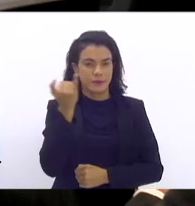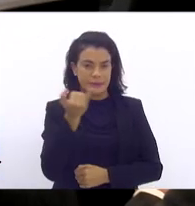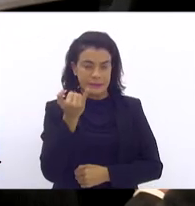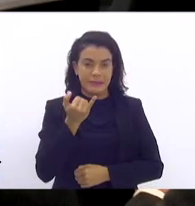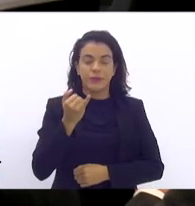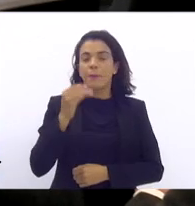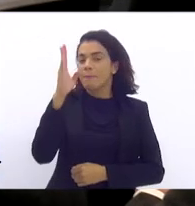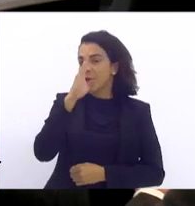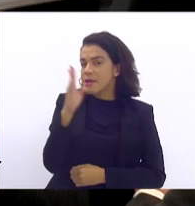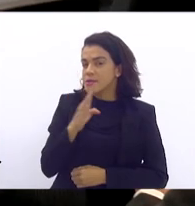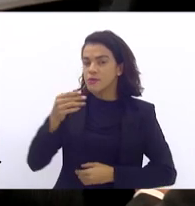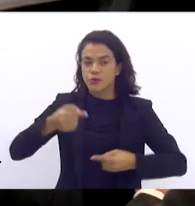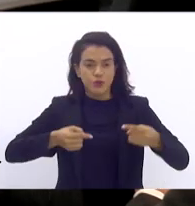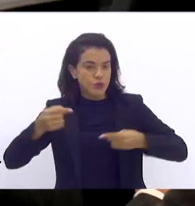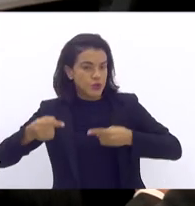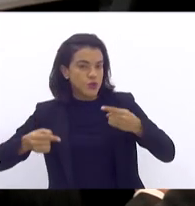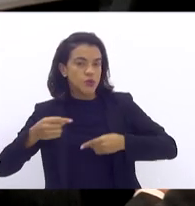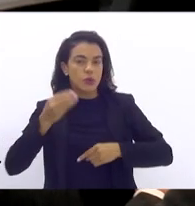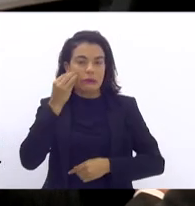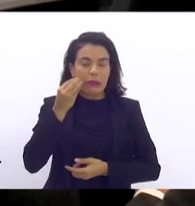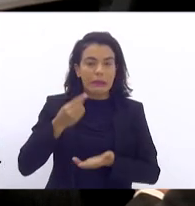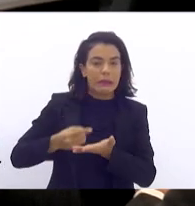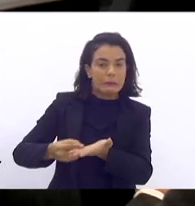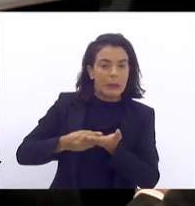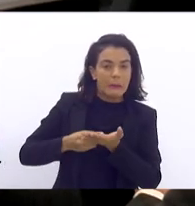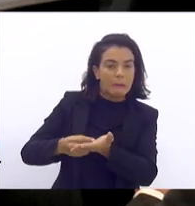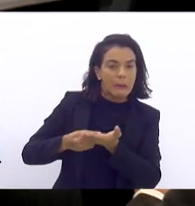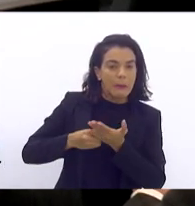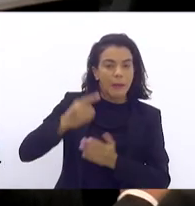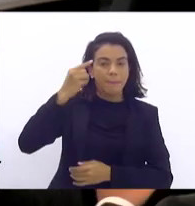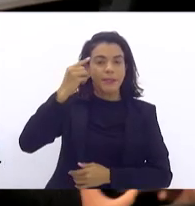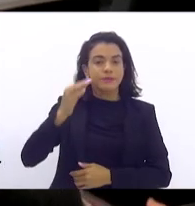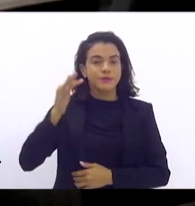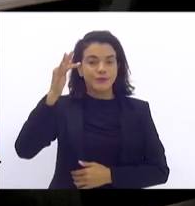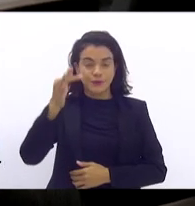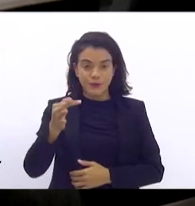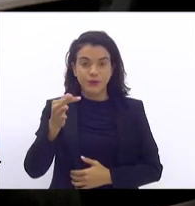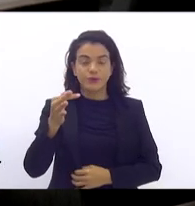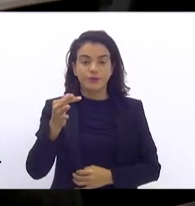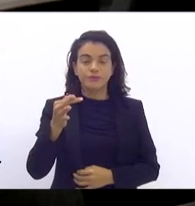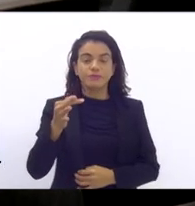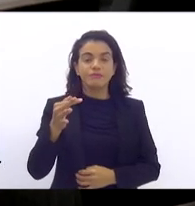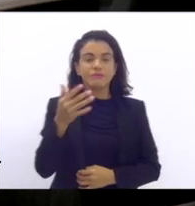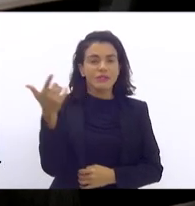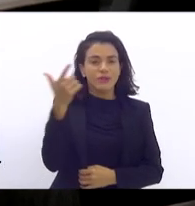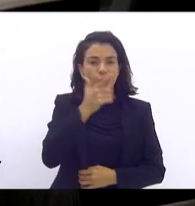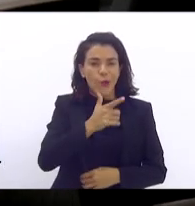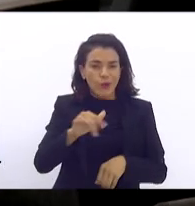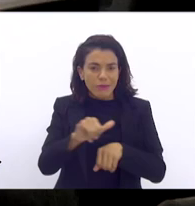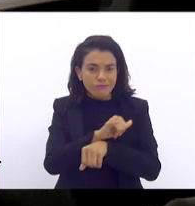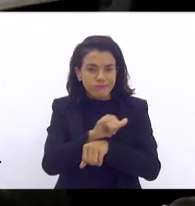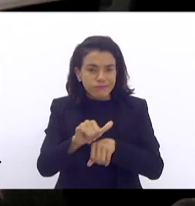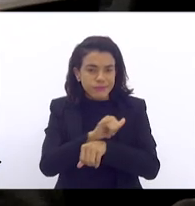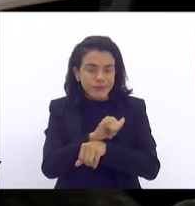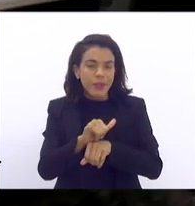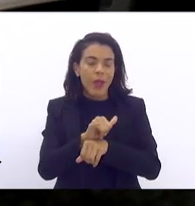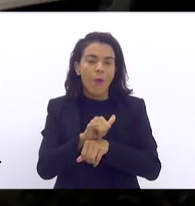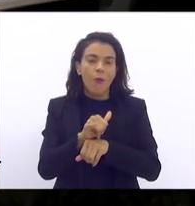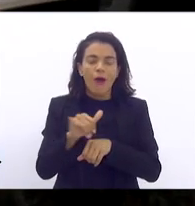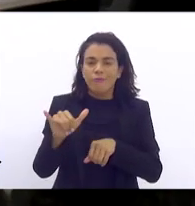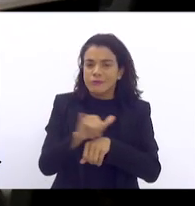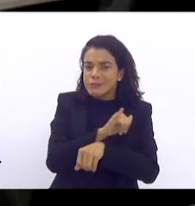o Brasil está discutindo a reforma tributária repactuando seu futuro que a gente possa encontrar uma solução estruturante para essa questão